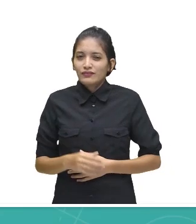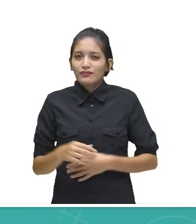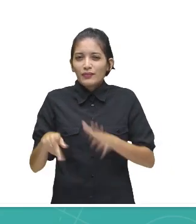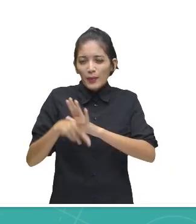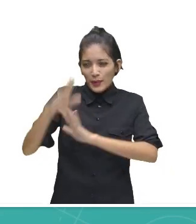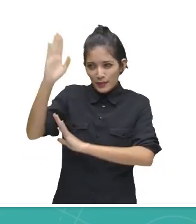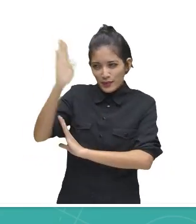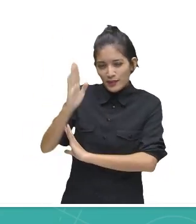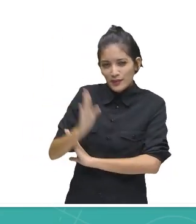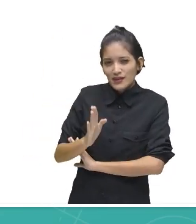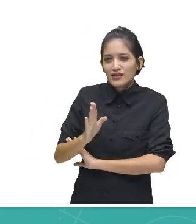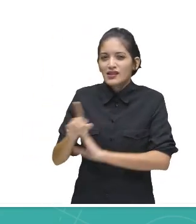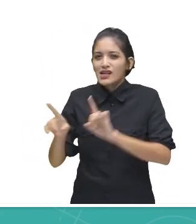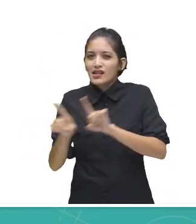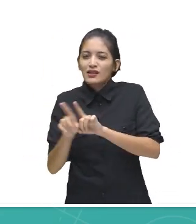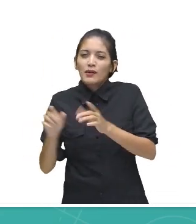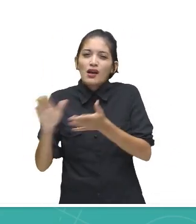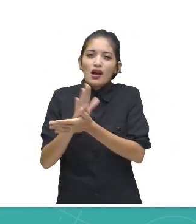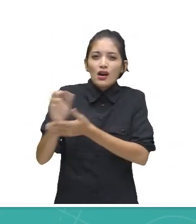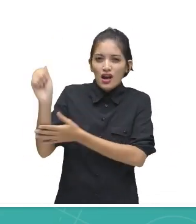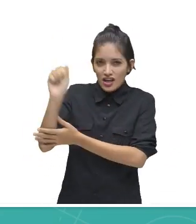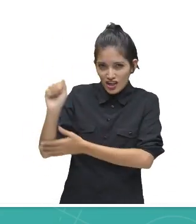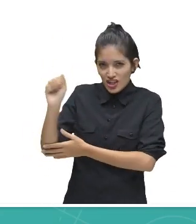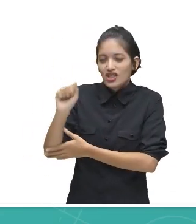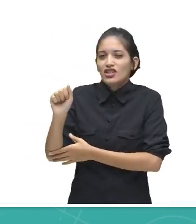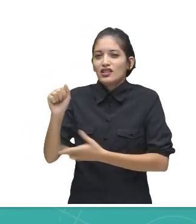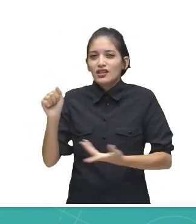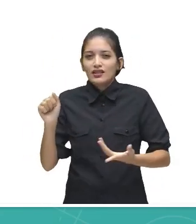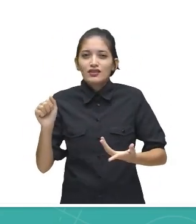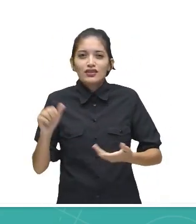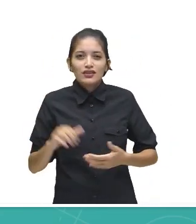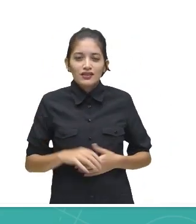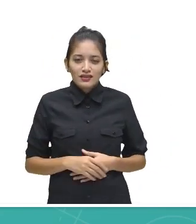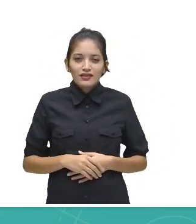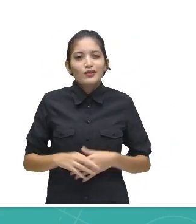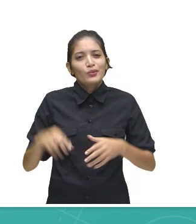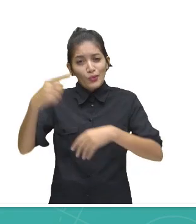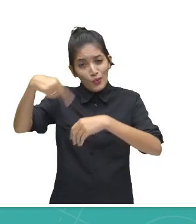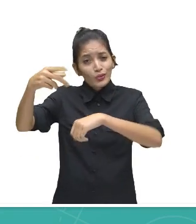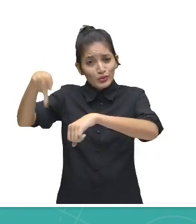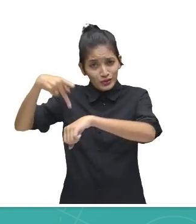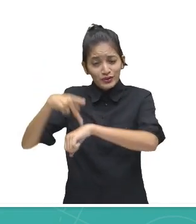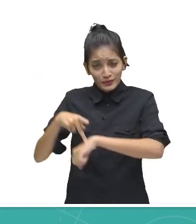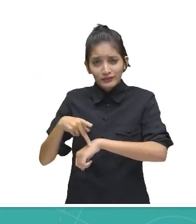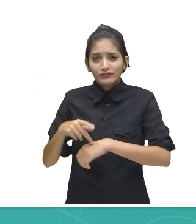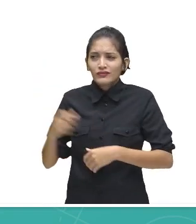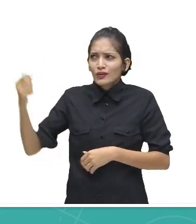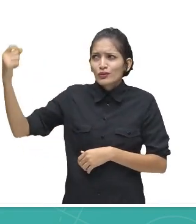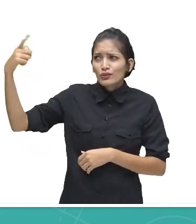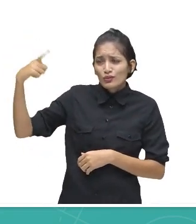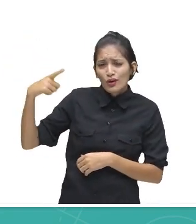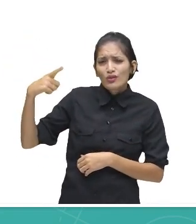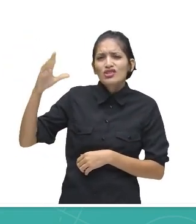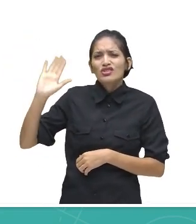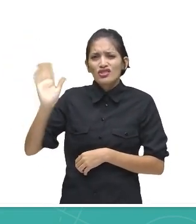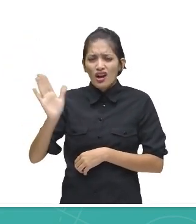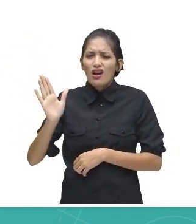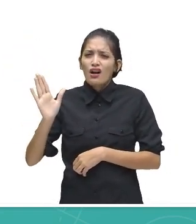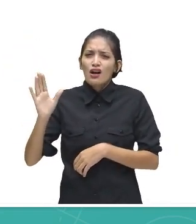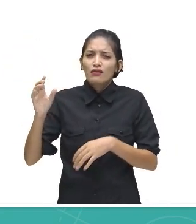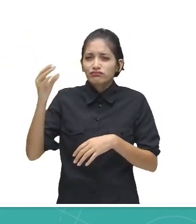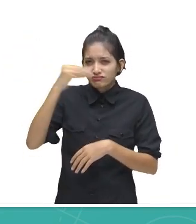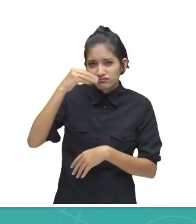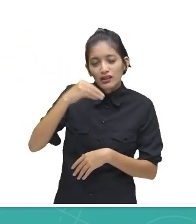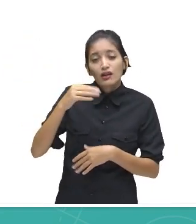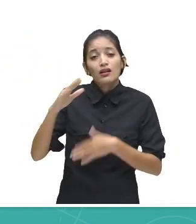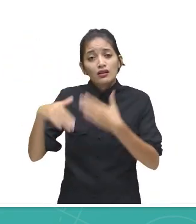Brasil, boa parte da Argentina, Chile, e etc., né? A energia do sol já é um pouco mais branda. E aí,